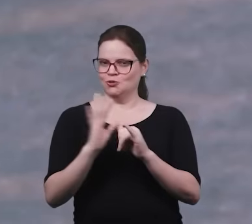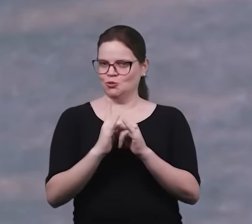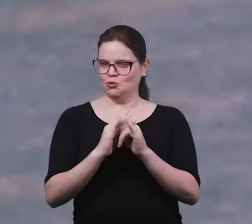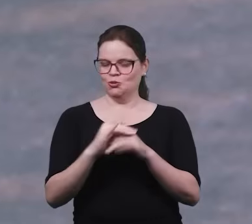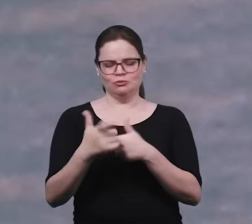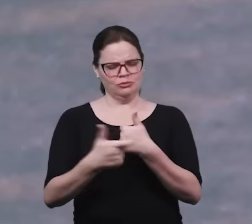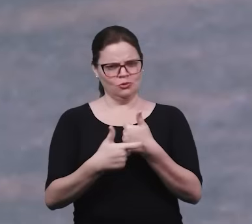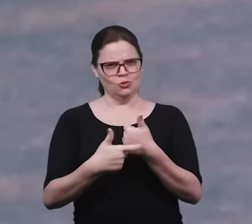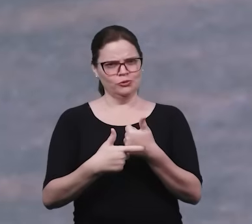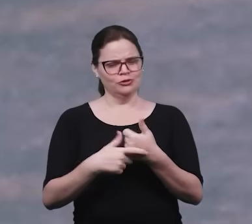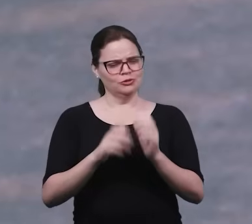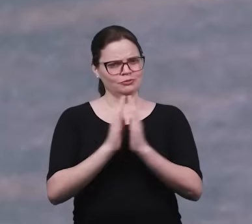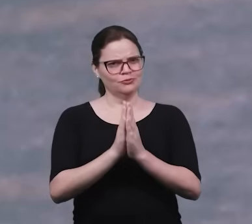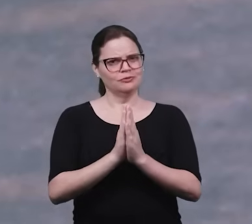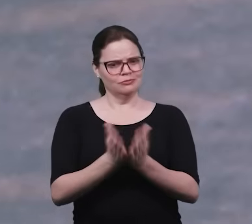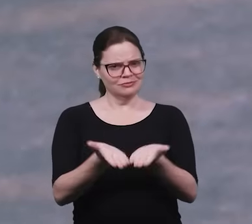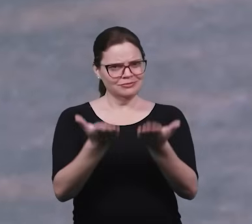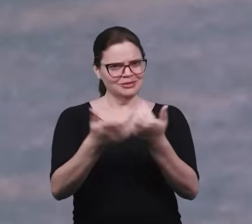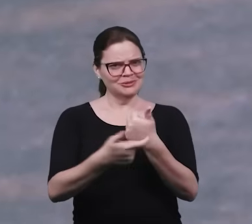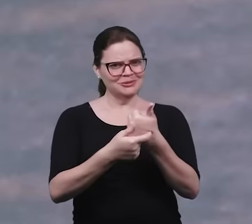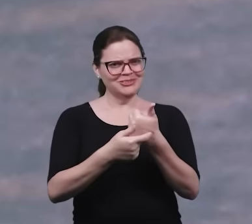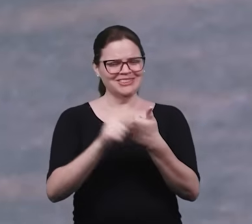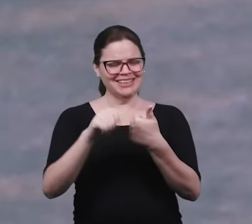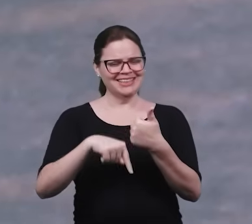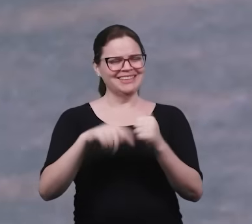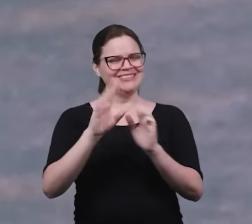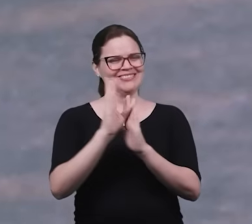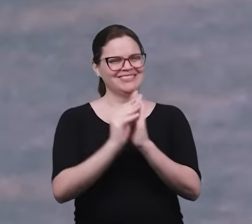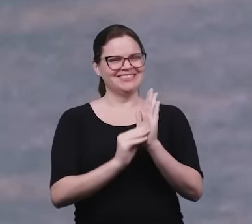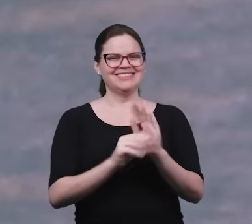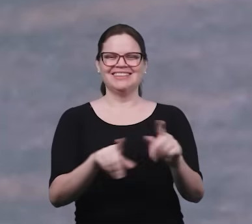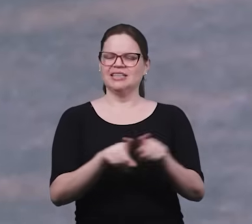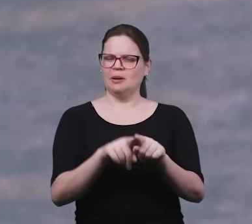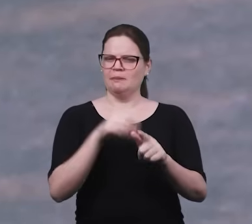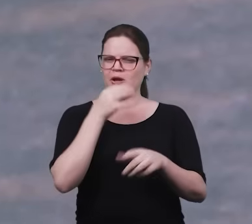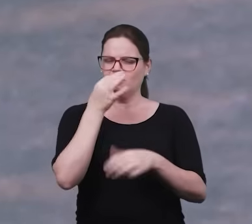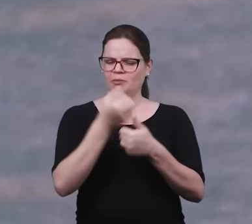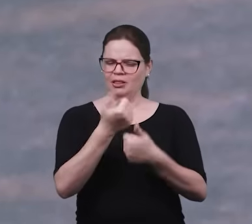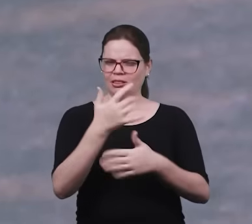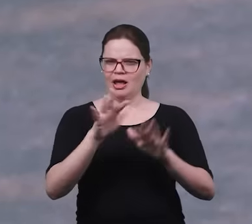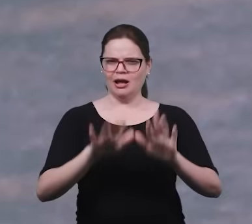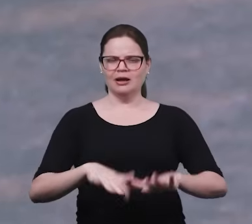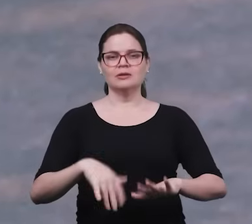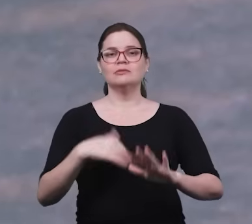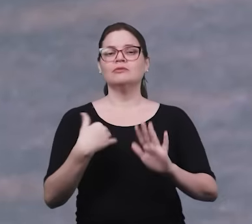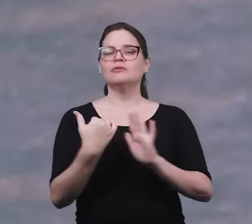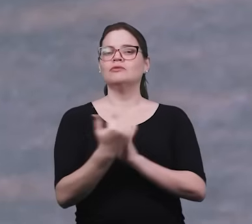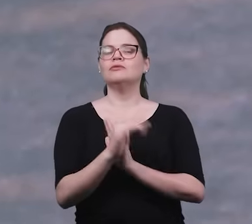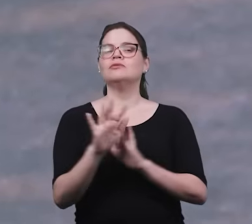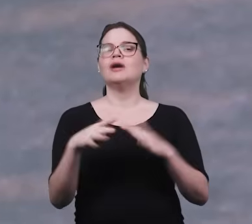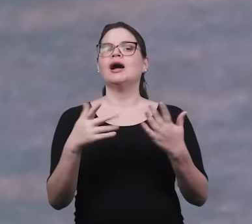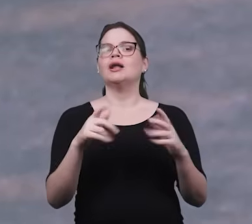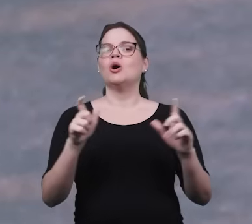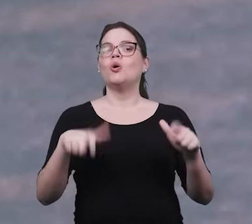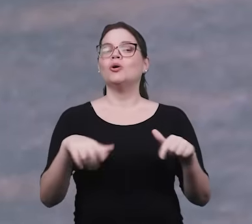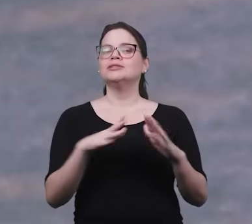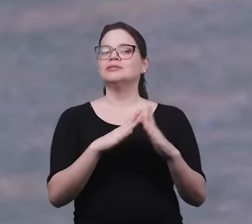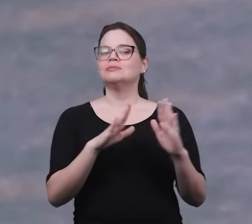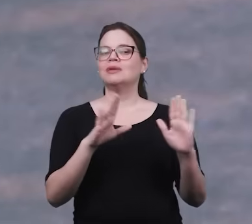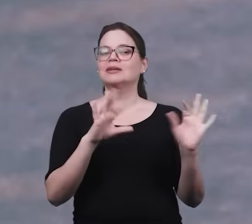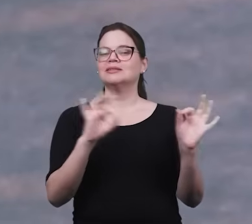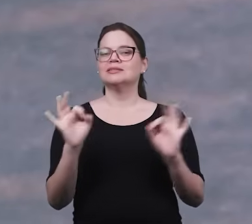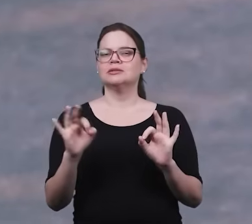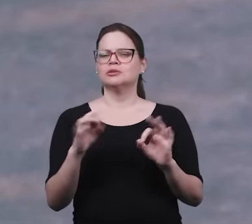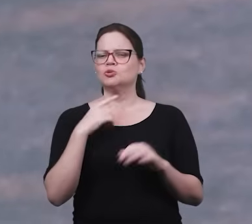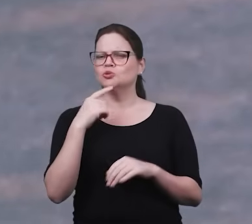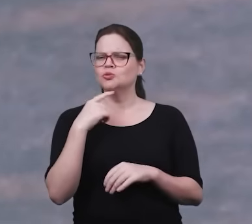no YouTube, de já curtir. Vai lá, curte esse conteúdo, faz um comentário, fala de onde você é, coloca uma pergunta, uma dúvida